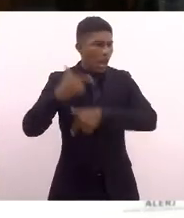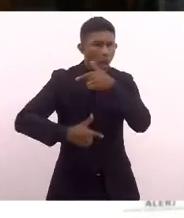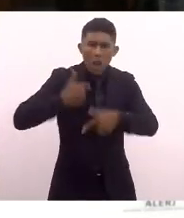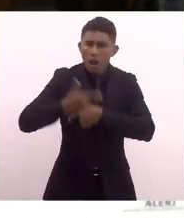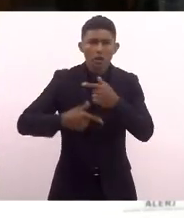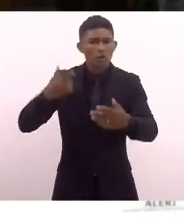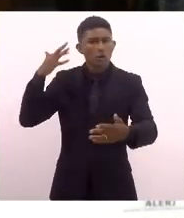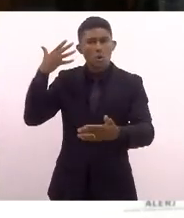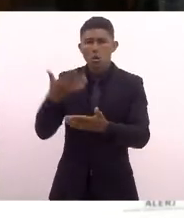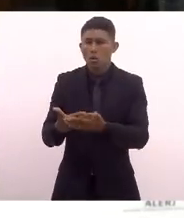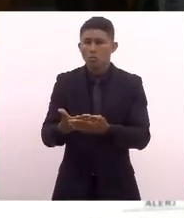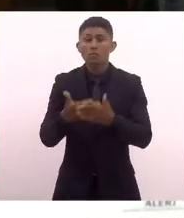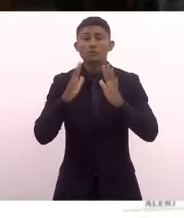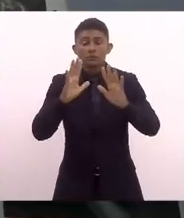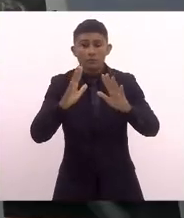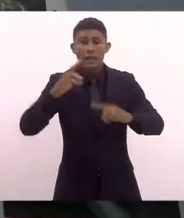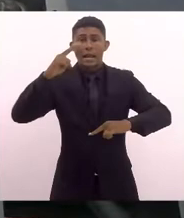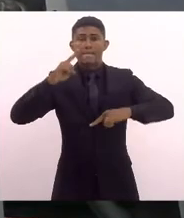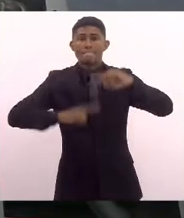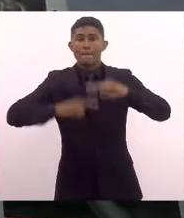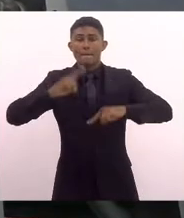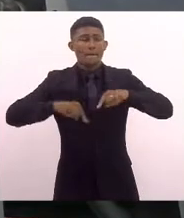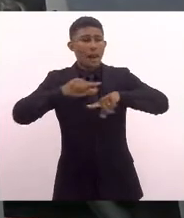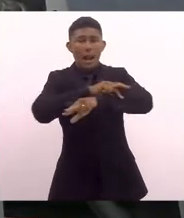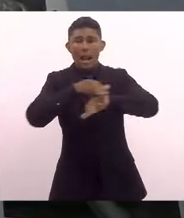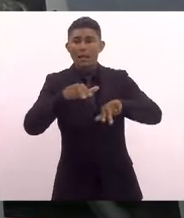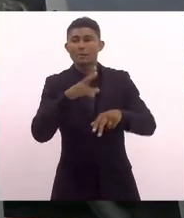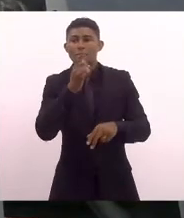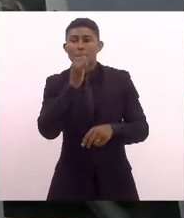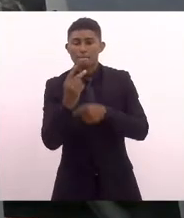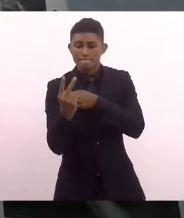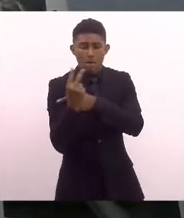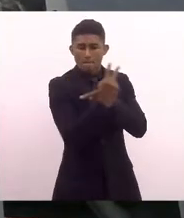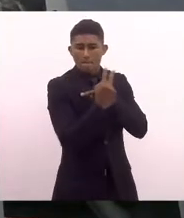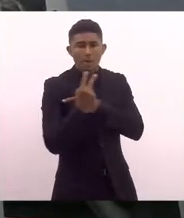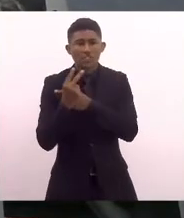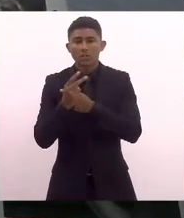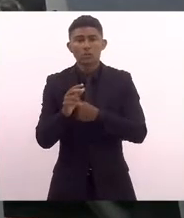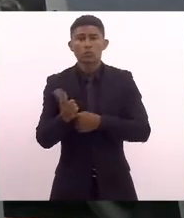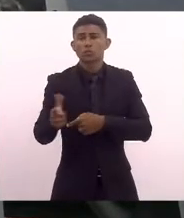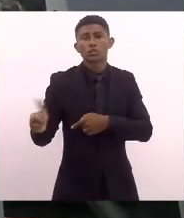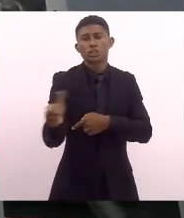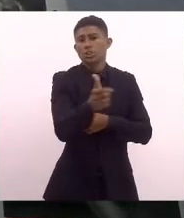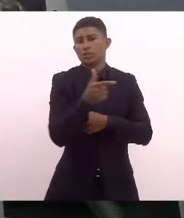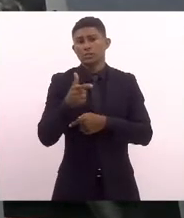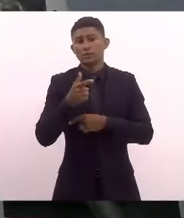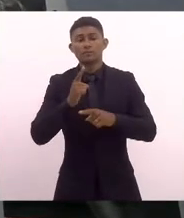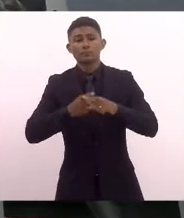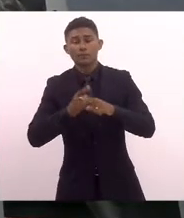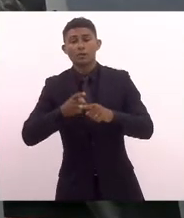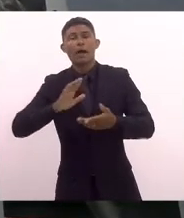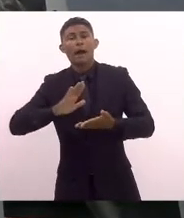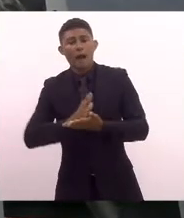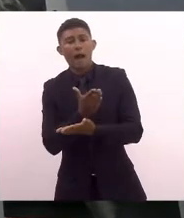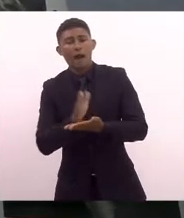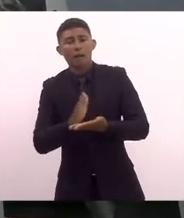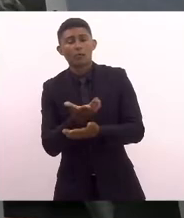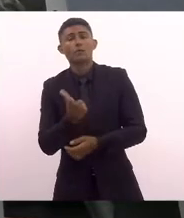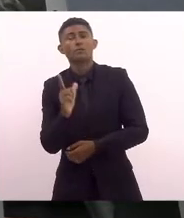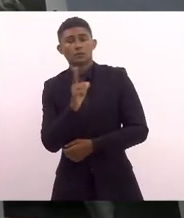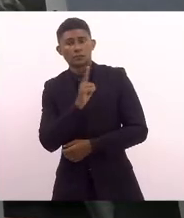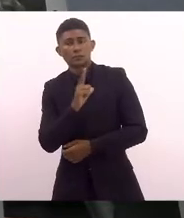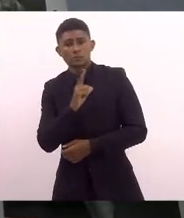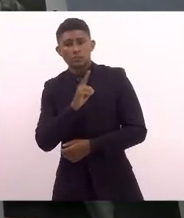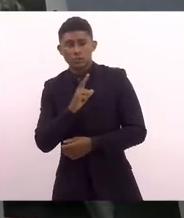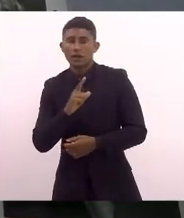mínimo básico, que era o equipamento de proteção individual. Porque um ou outro tinha Marza, um ou outro tinha